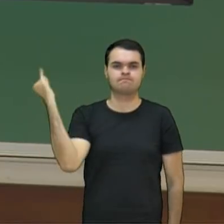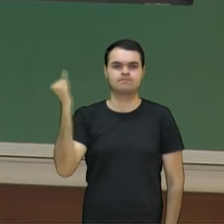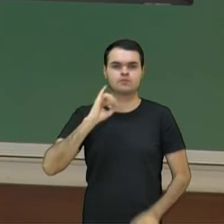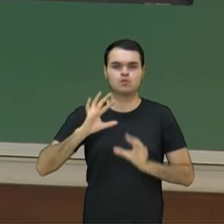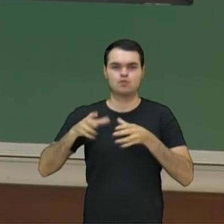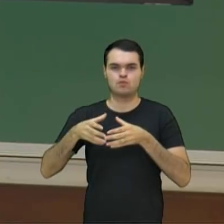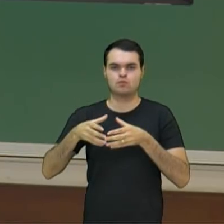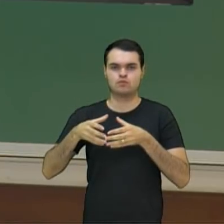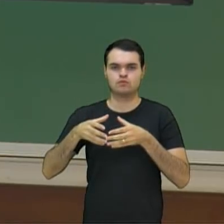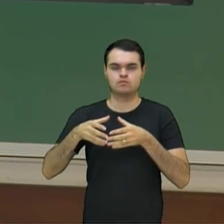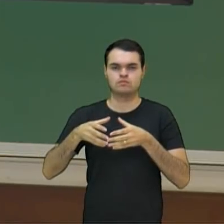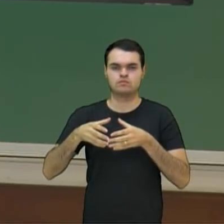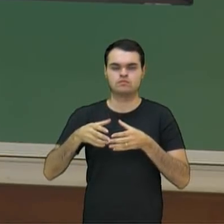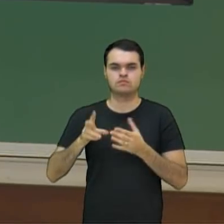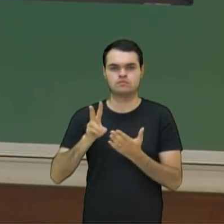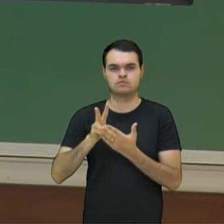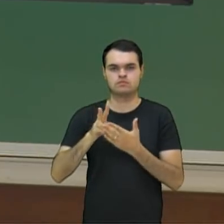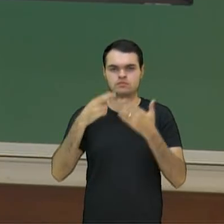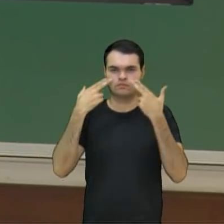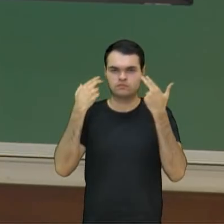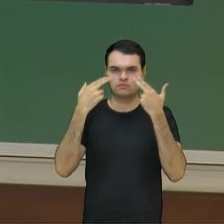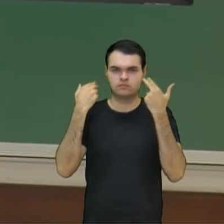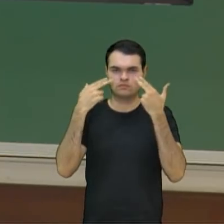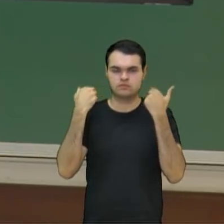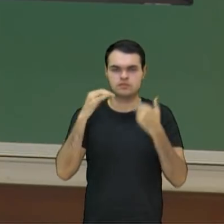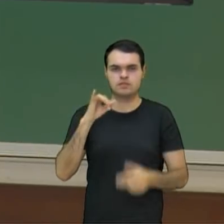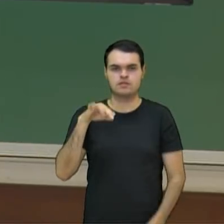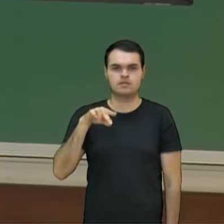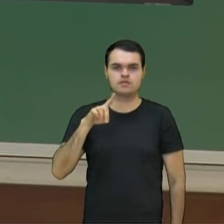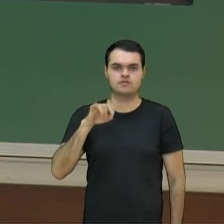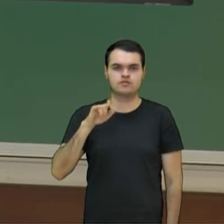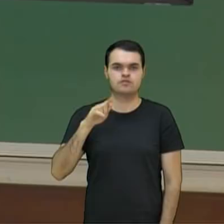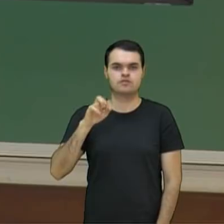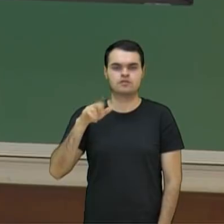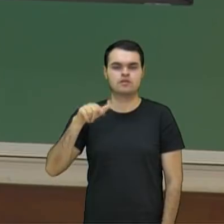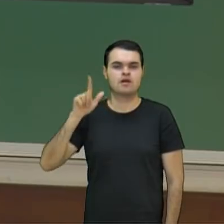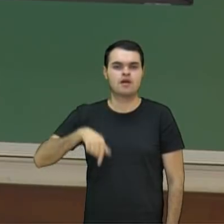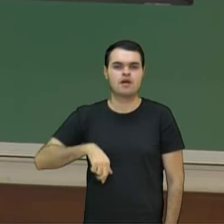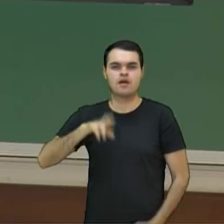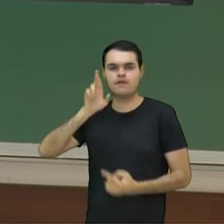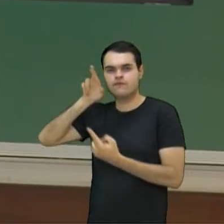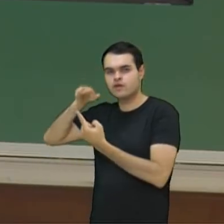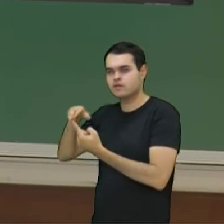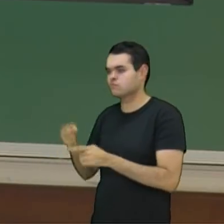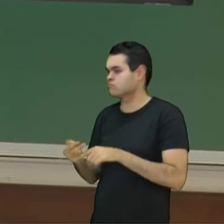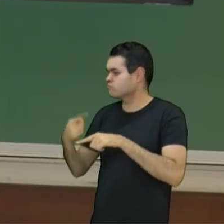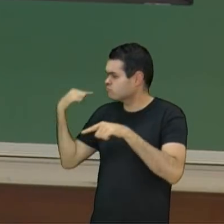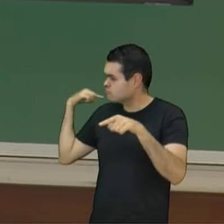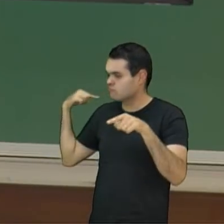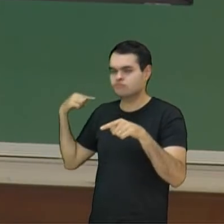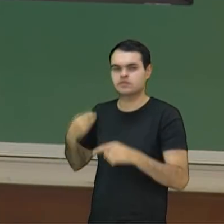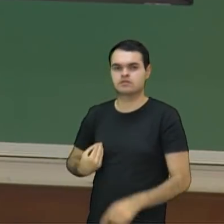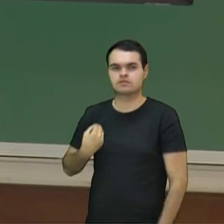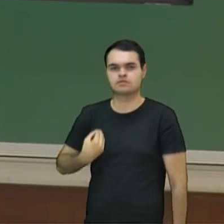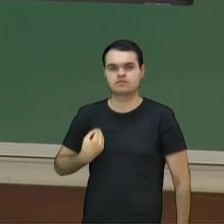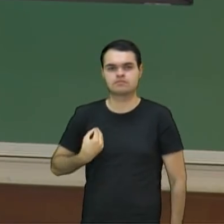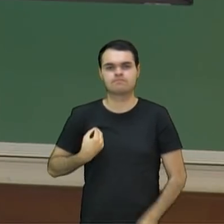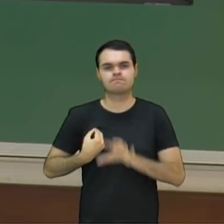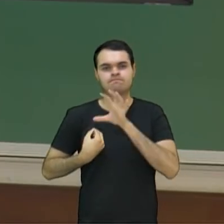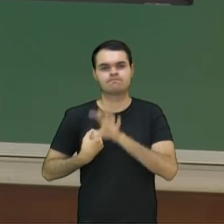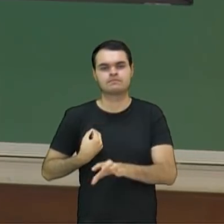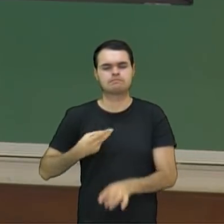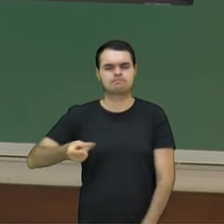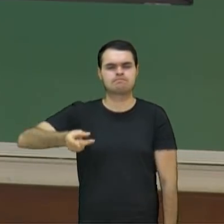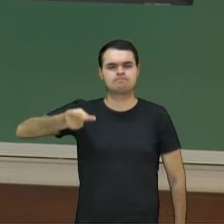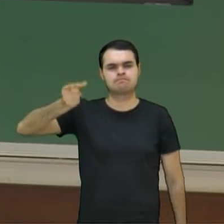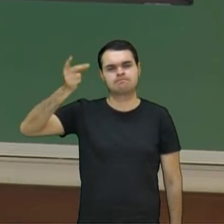grupos. Os povos indígenas são a nossa referência matriz, vamos dizer assim. Eles estavam neste território